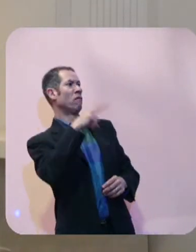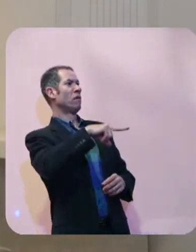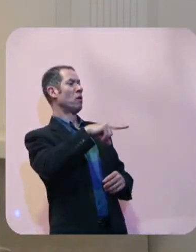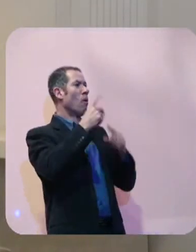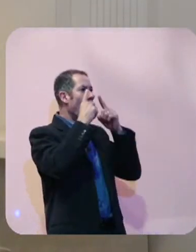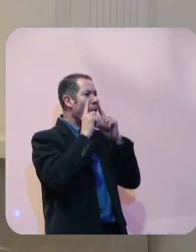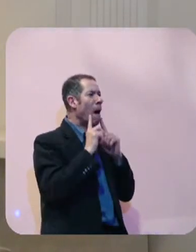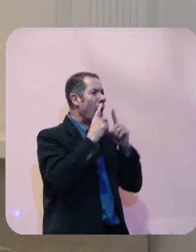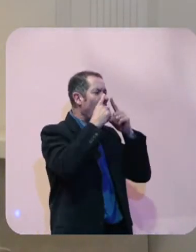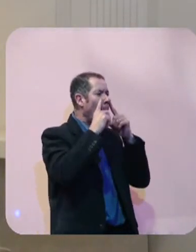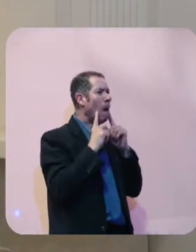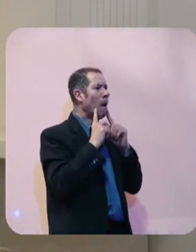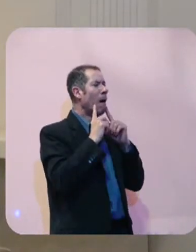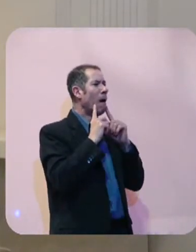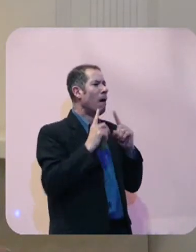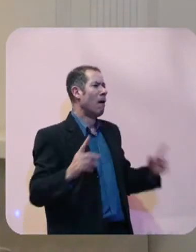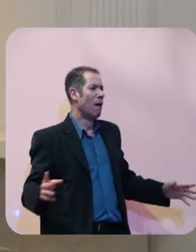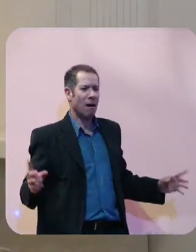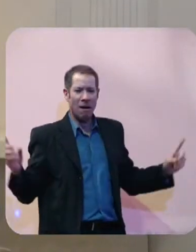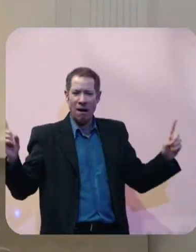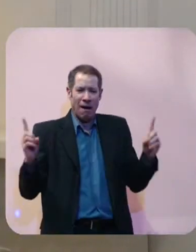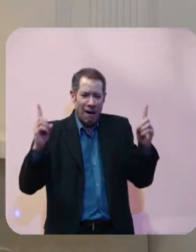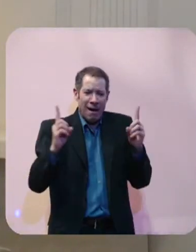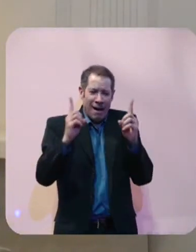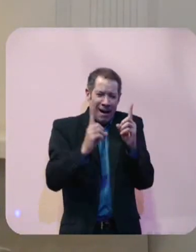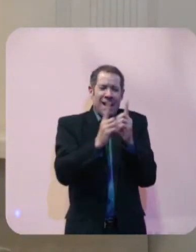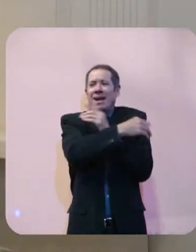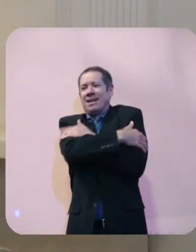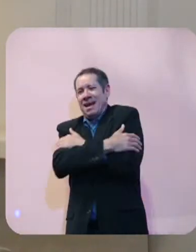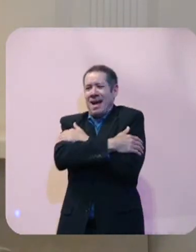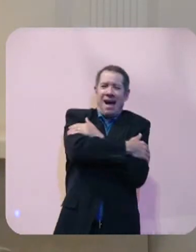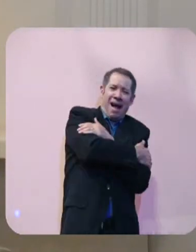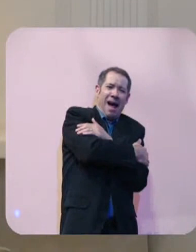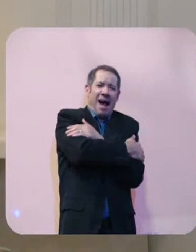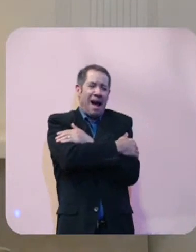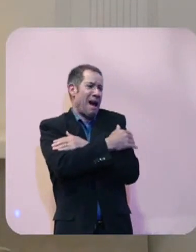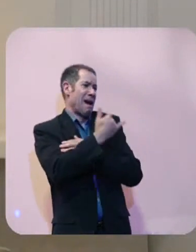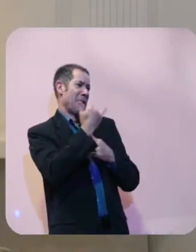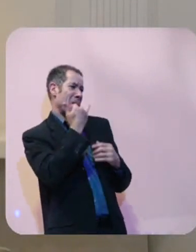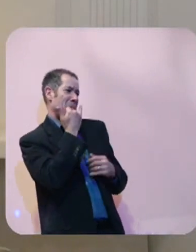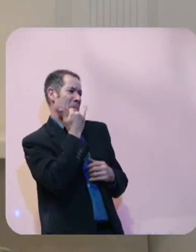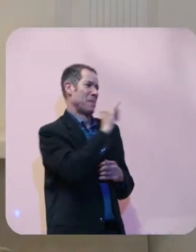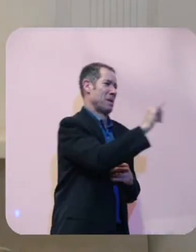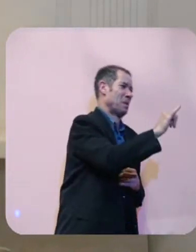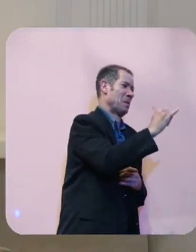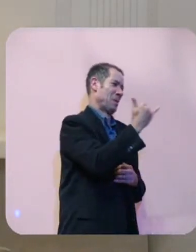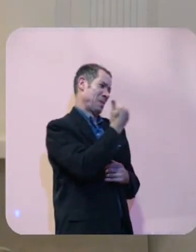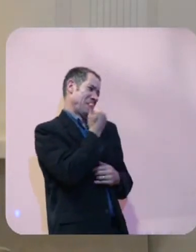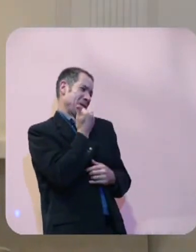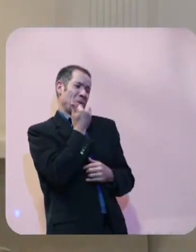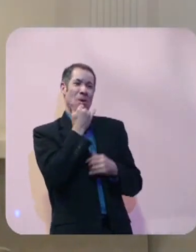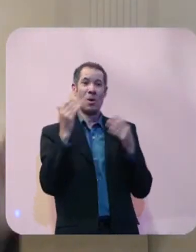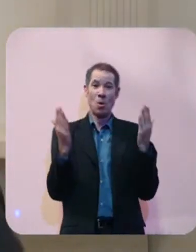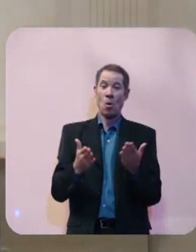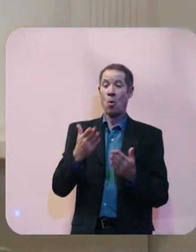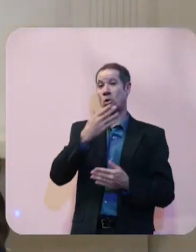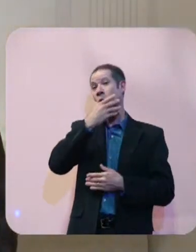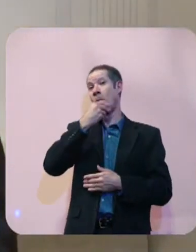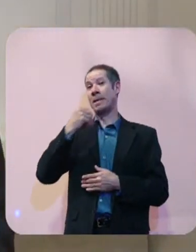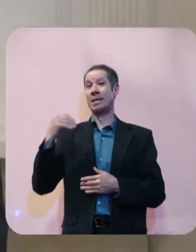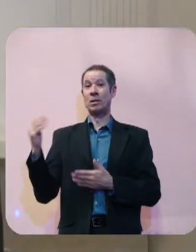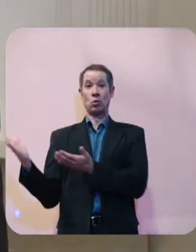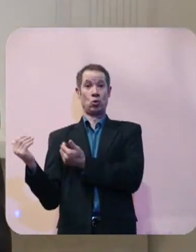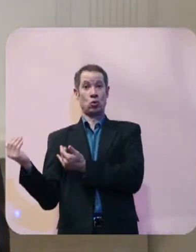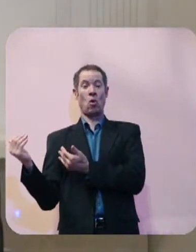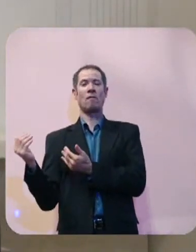começou a chorar e se abraçaram e se perdoaram. Hoje aquele menino já saiu da